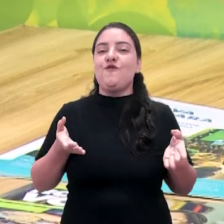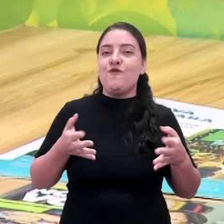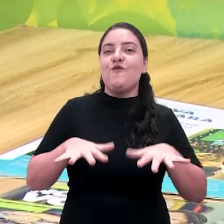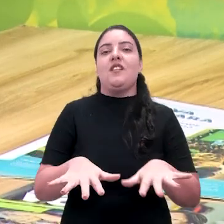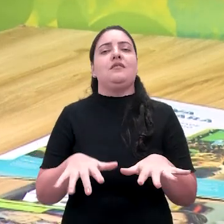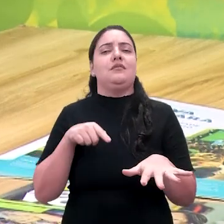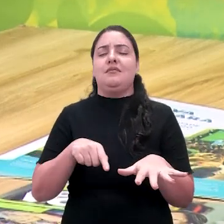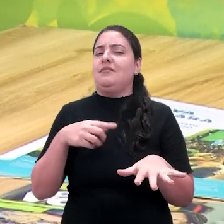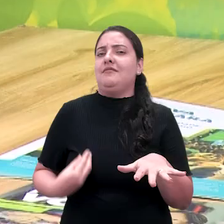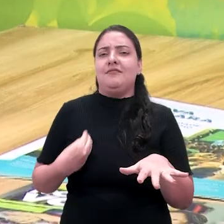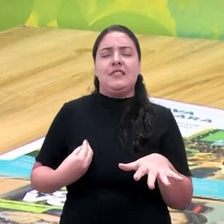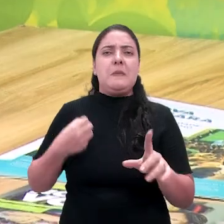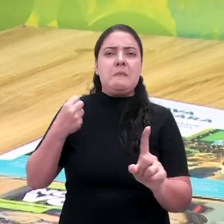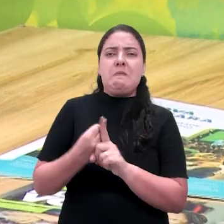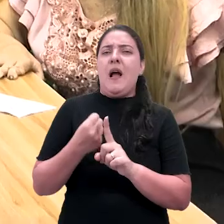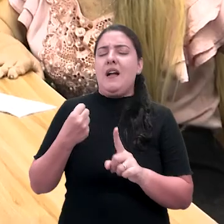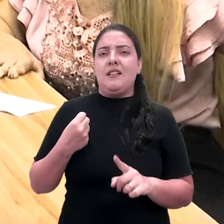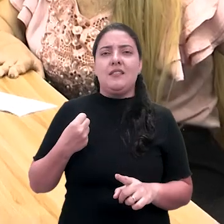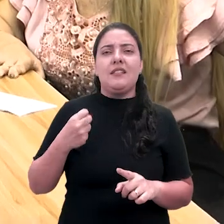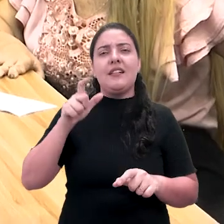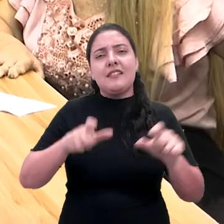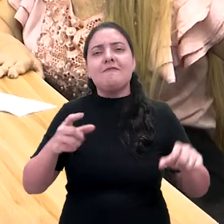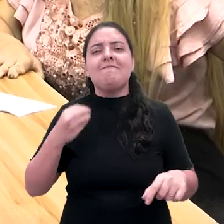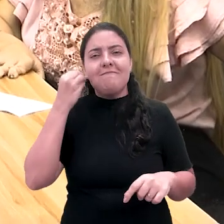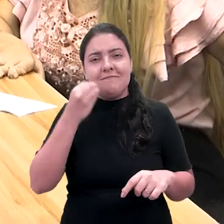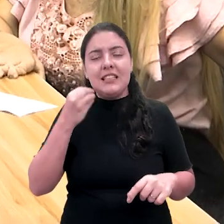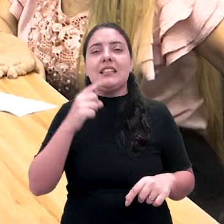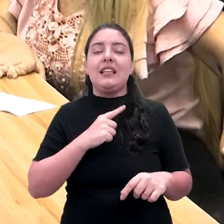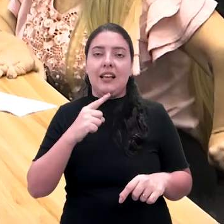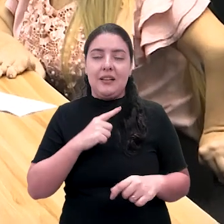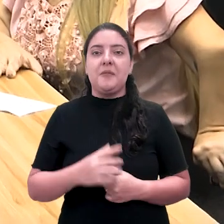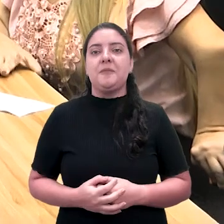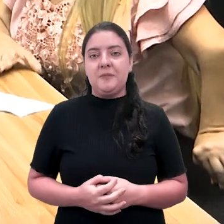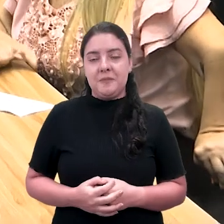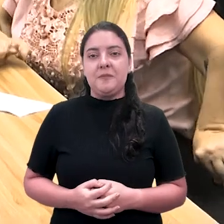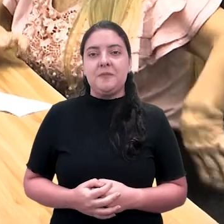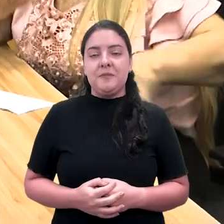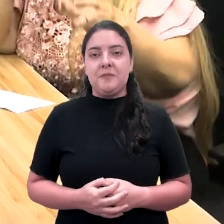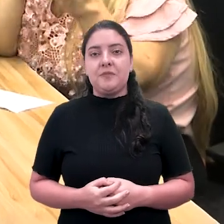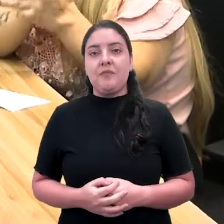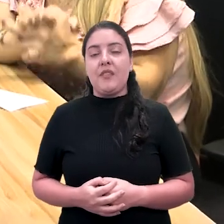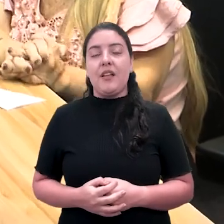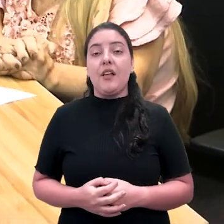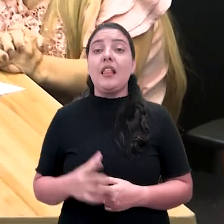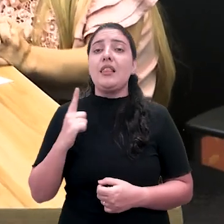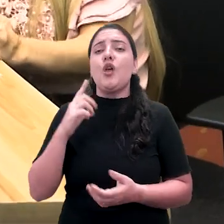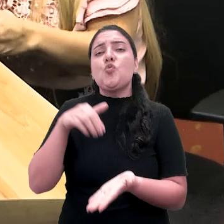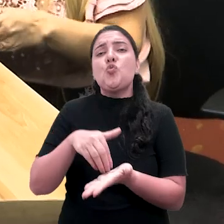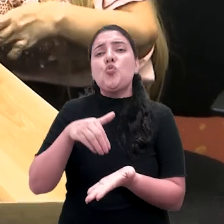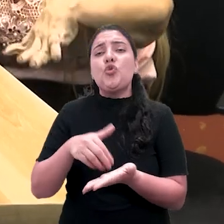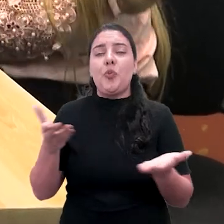uma grande diferença na vivência de cada um muito forte, eu acho. Né? E a gente tem o último